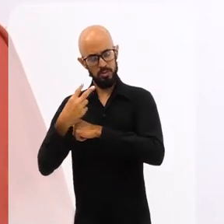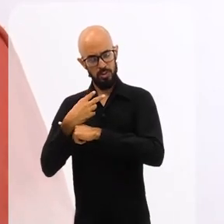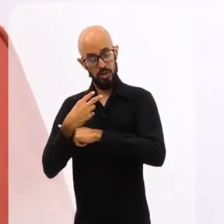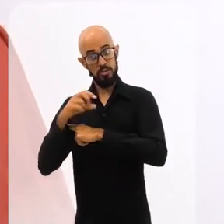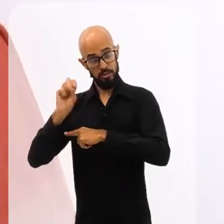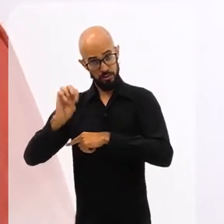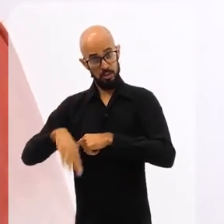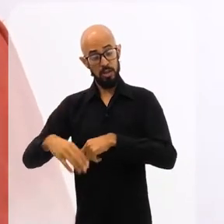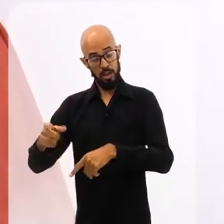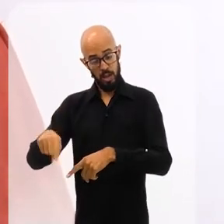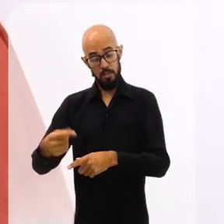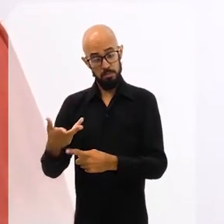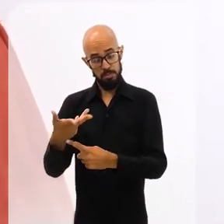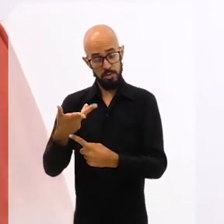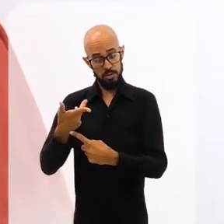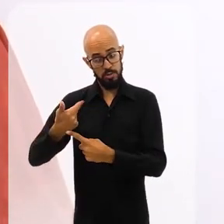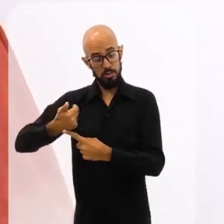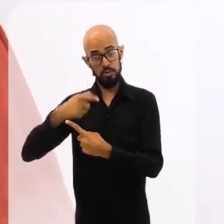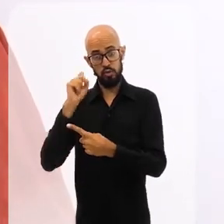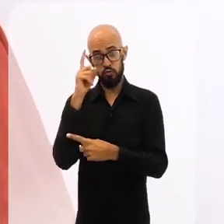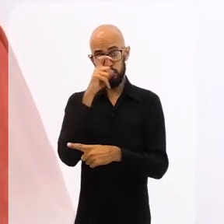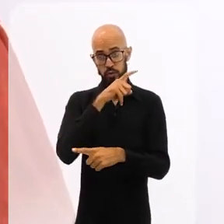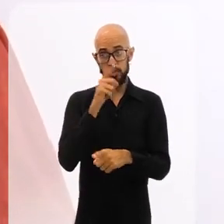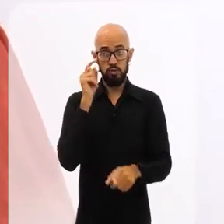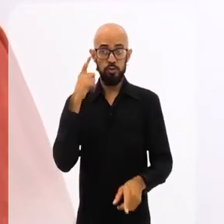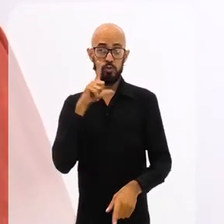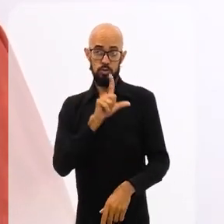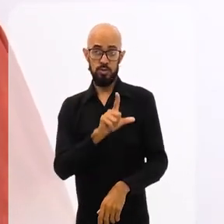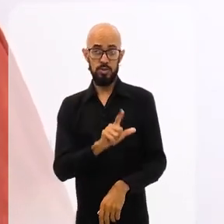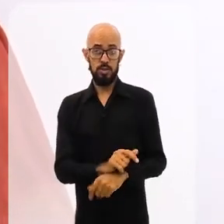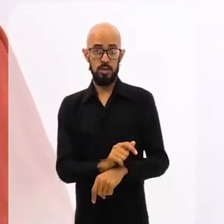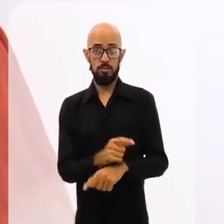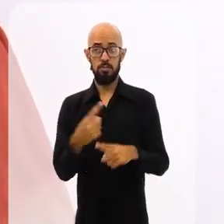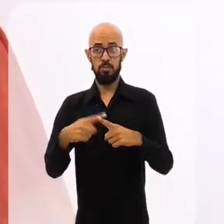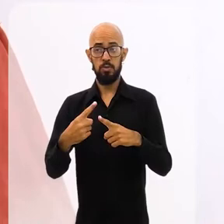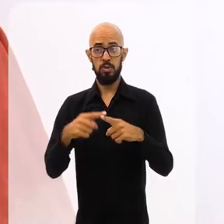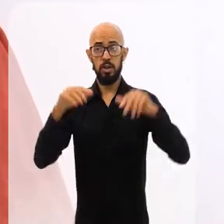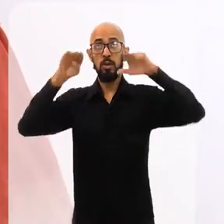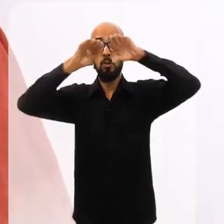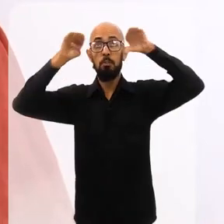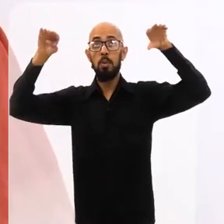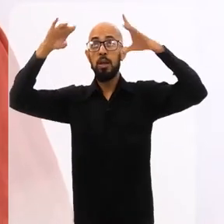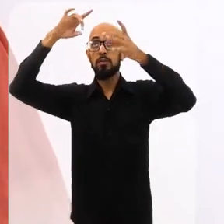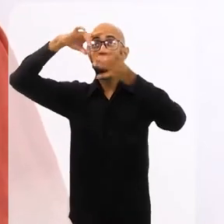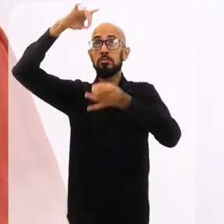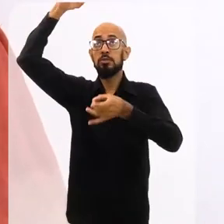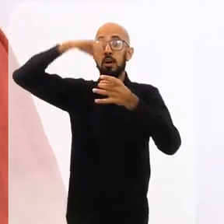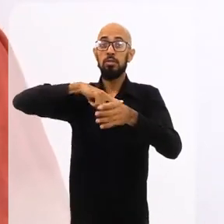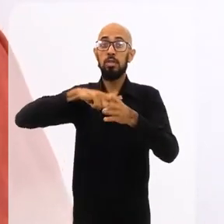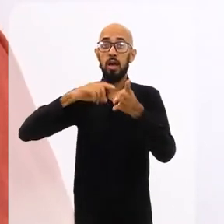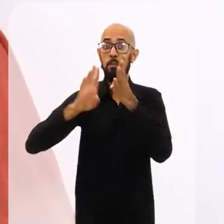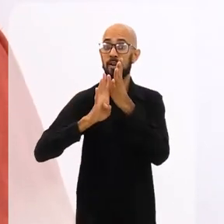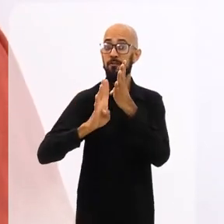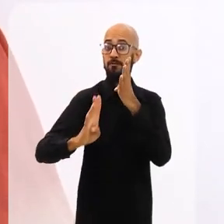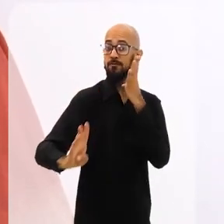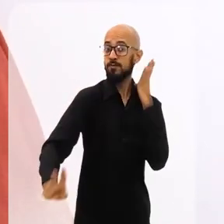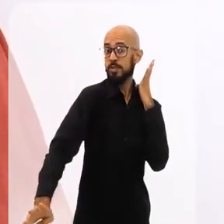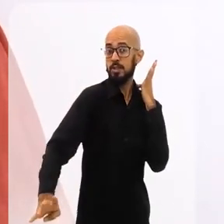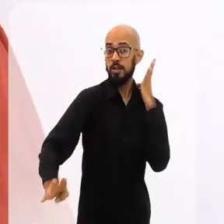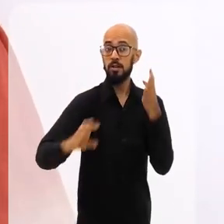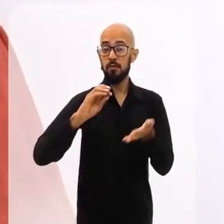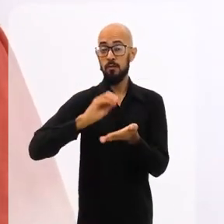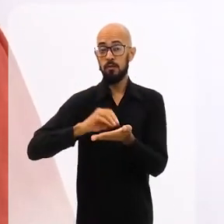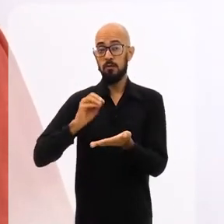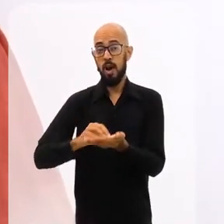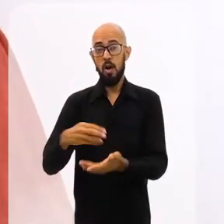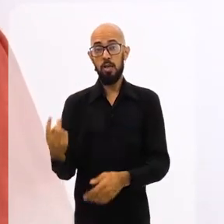corpo humano, receptáculo difícil de ser alcançado. Porque quando nós estamos no plano espiritual, é uma fila. Nós